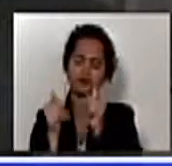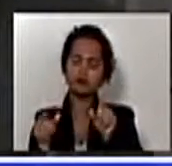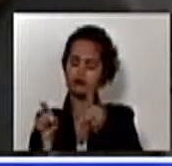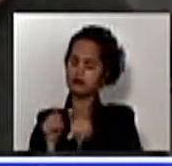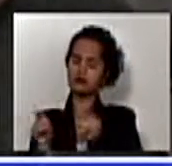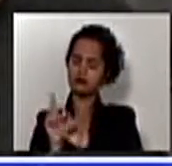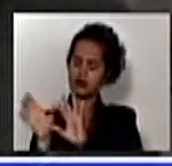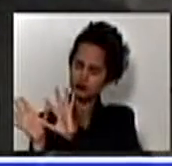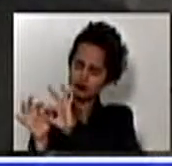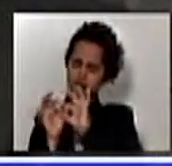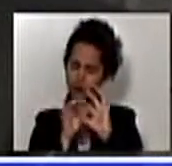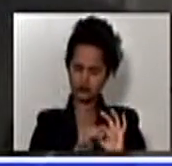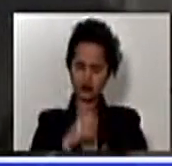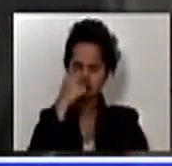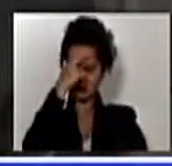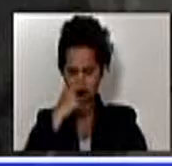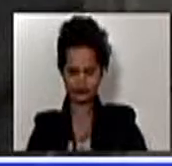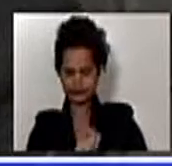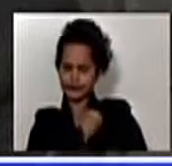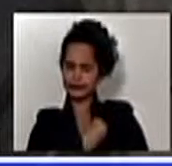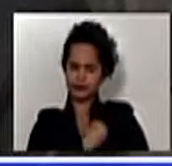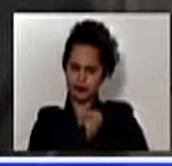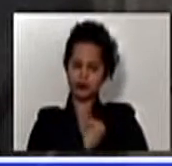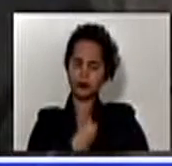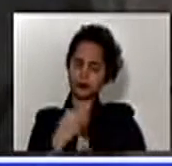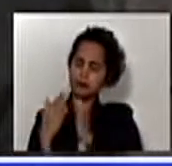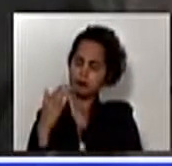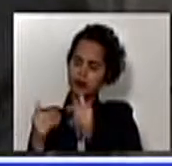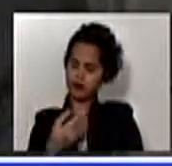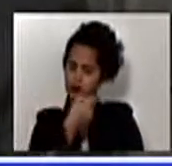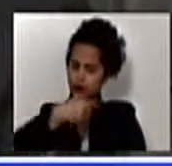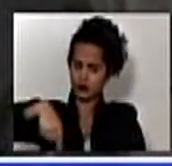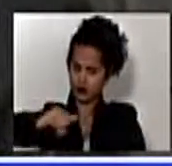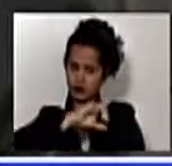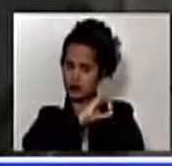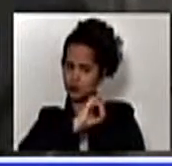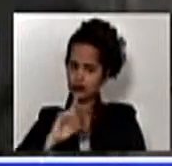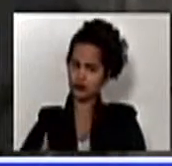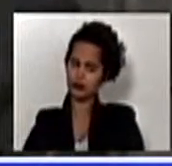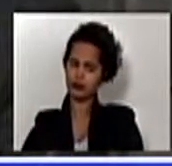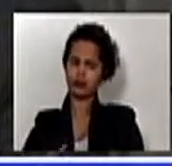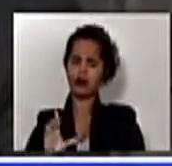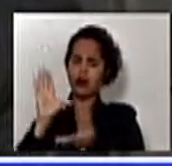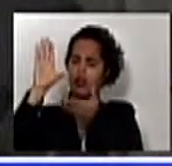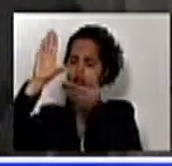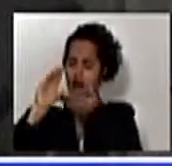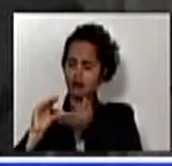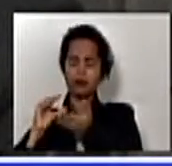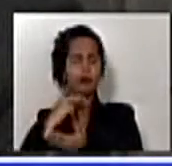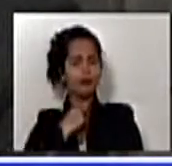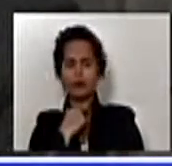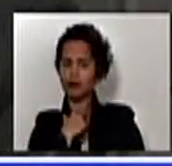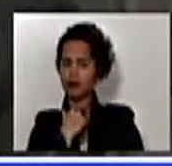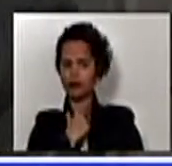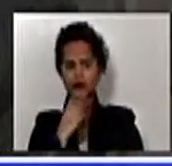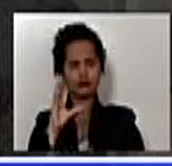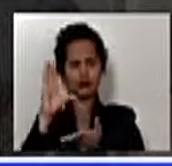clama, que pede a Vossa Excelências que não enfraqueça o Ministério Público.